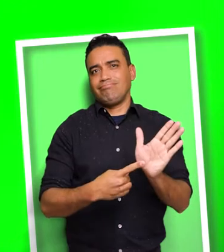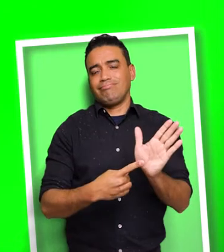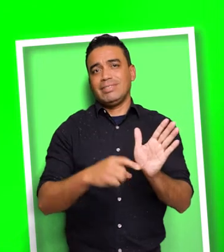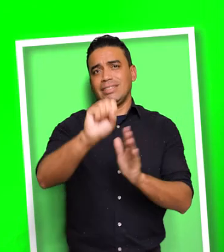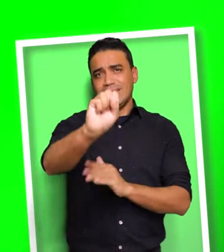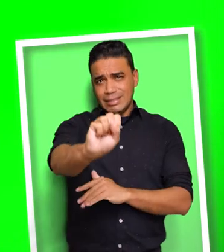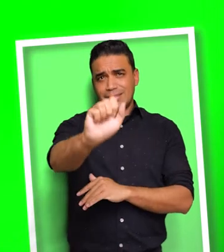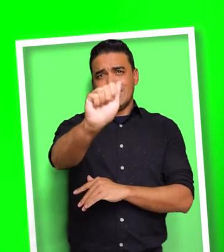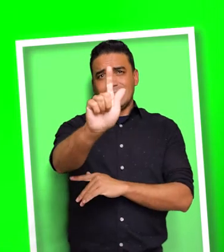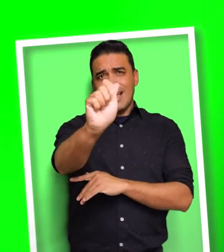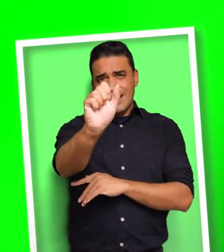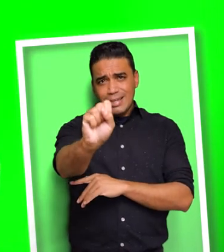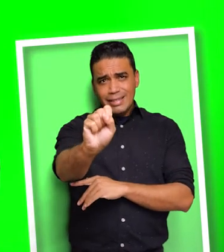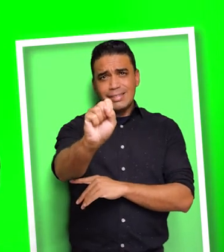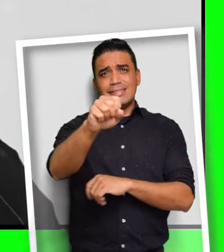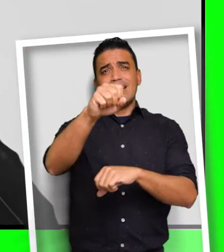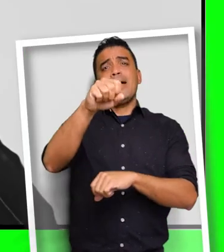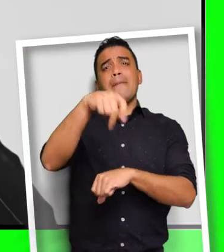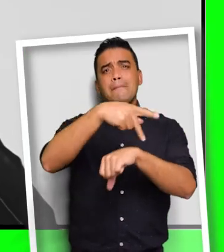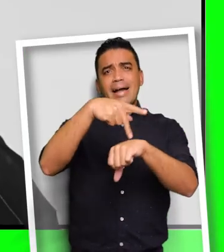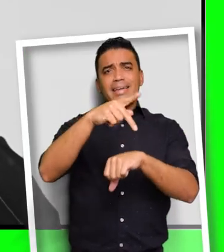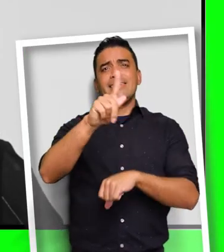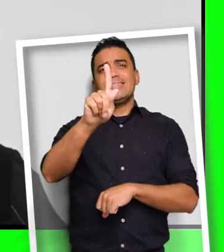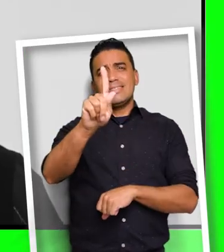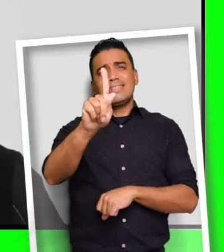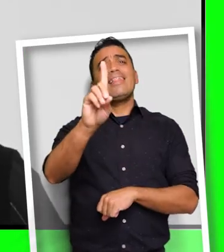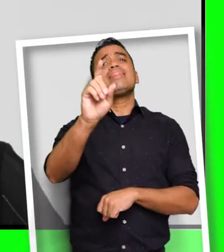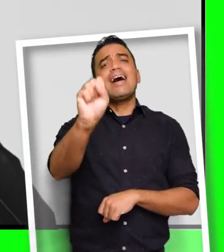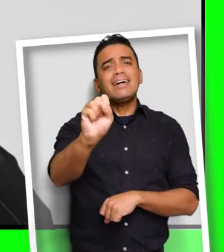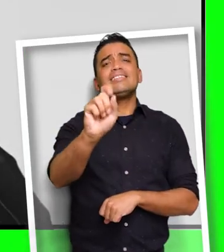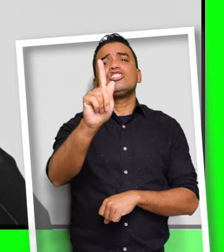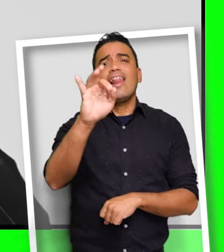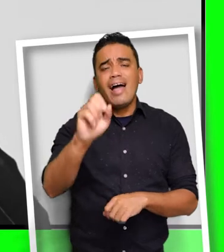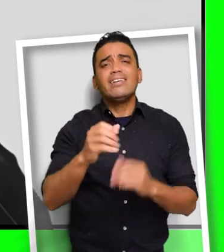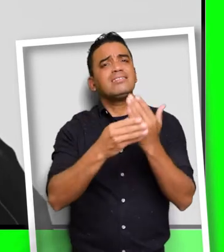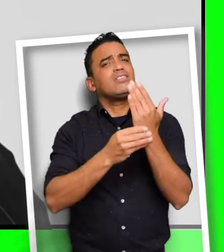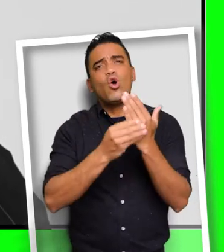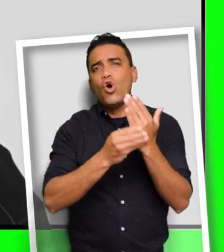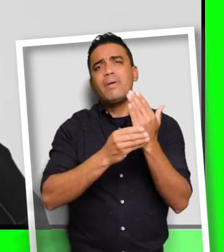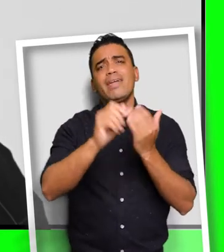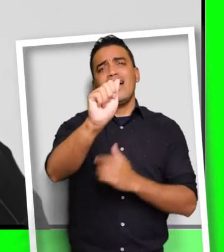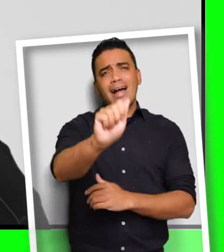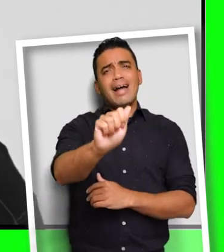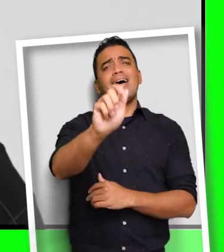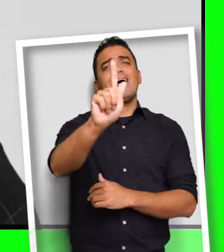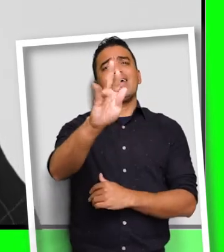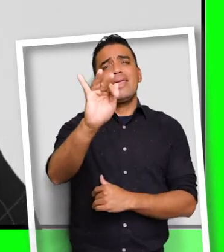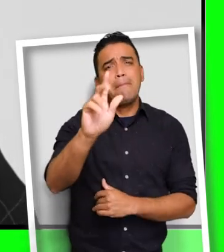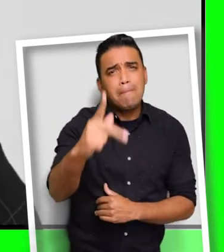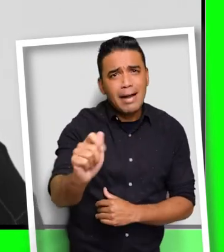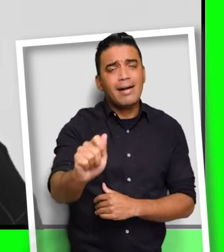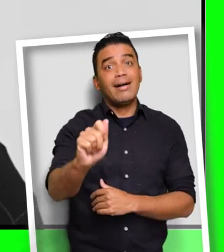chamado Sagas no País das Gerais, baseado na obra de Agripa Vasconcelos. O João foi